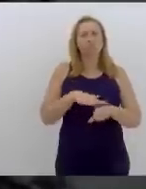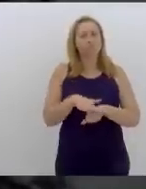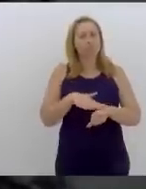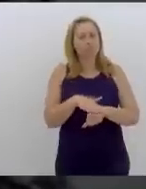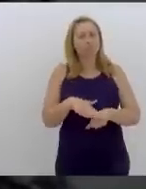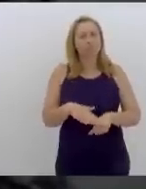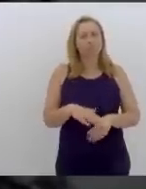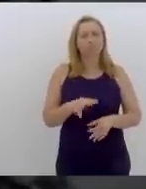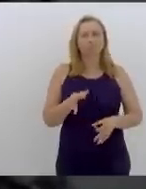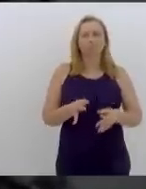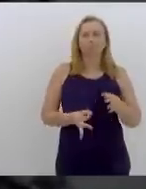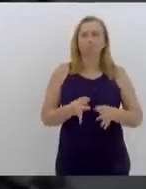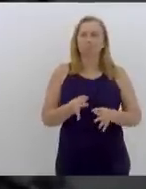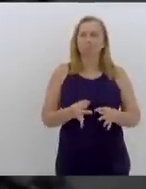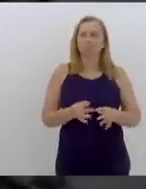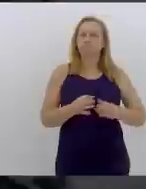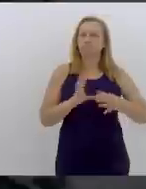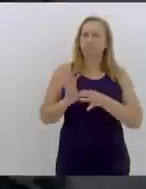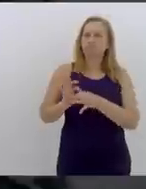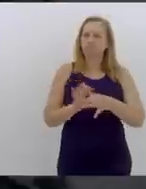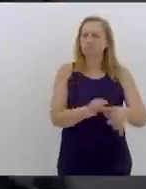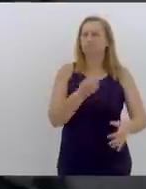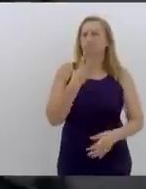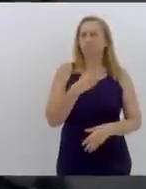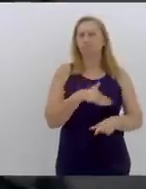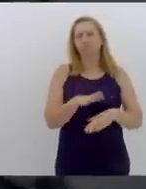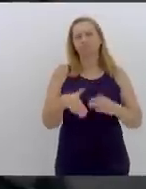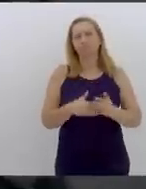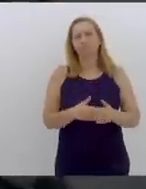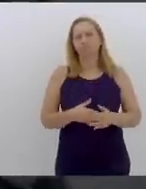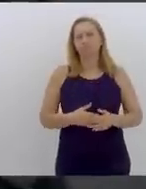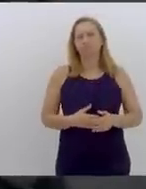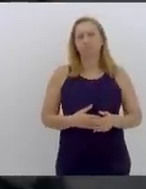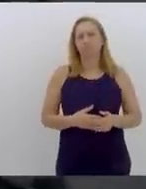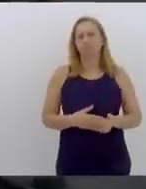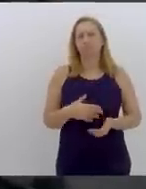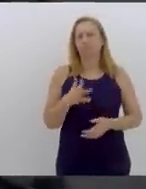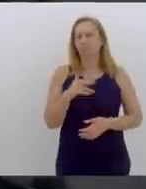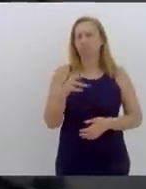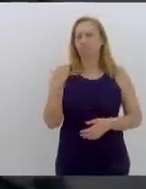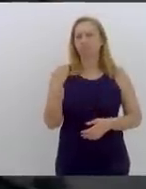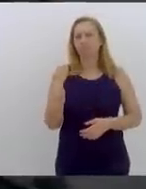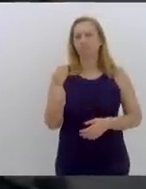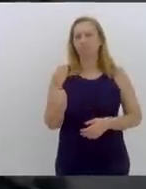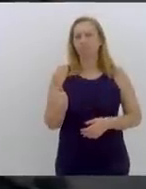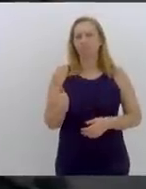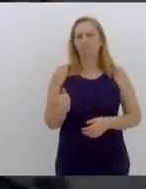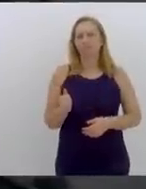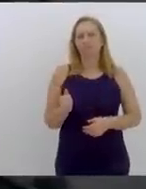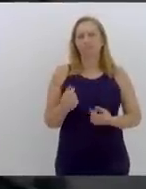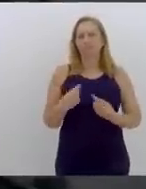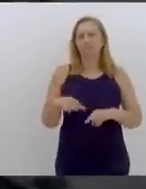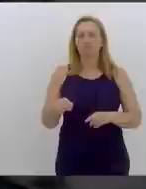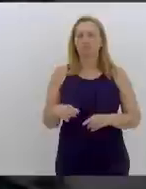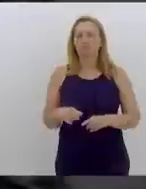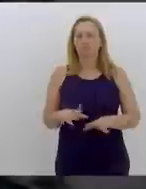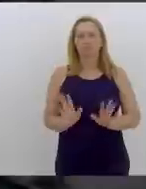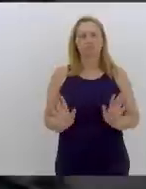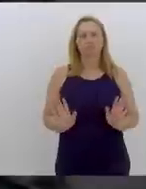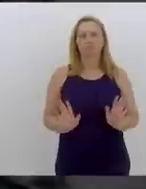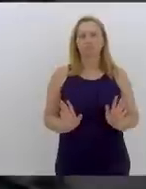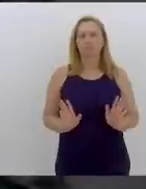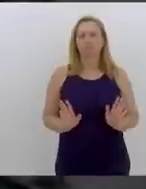é ali a Val que vai ser bom para todo mundo eu nunca tentei judicializar Só respondeu o CPM que me